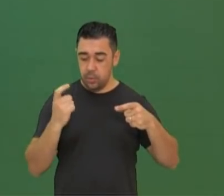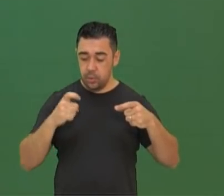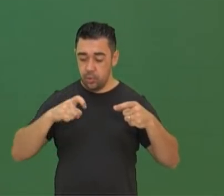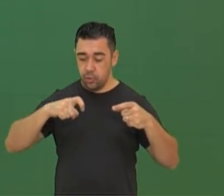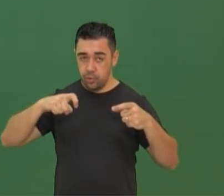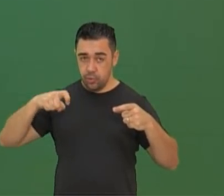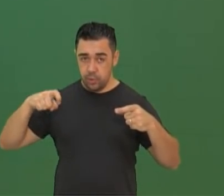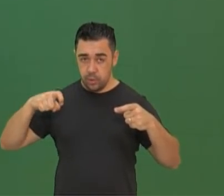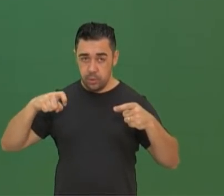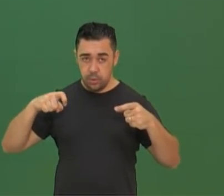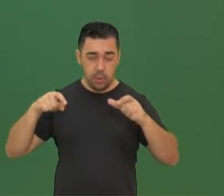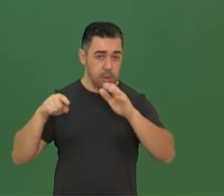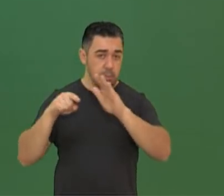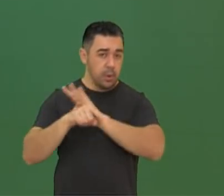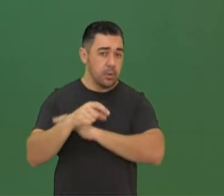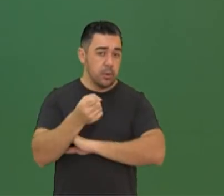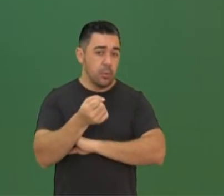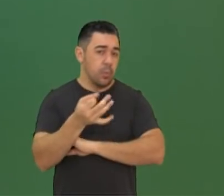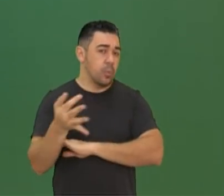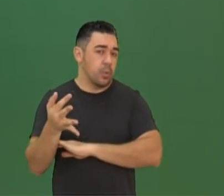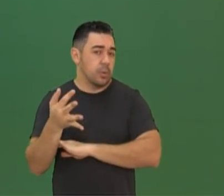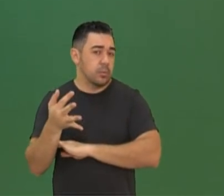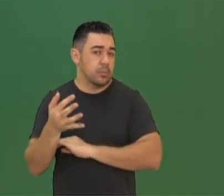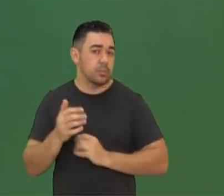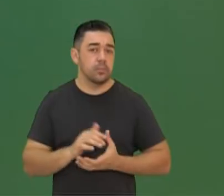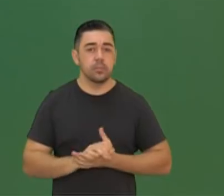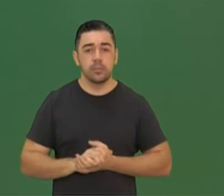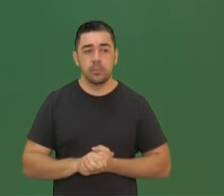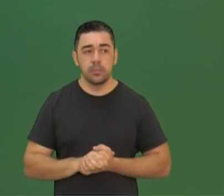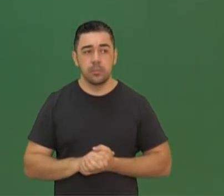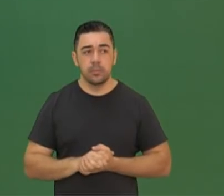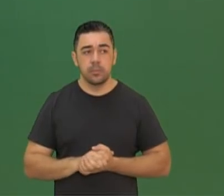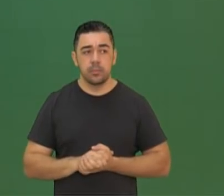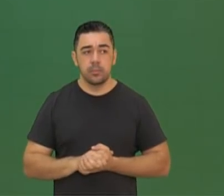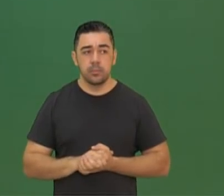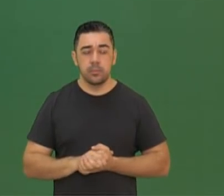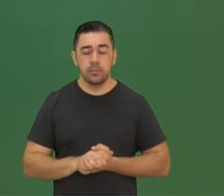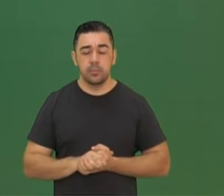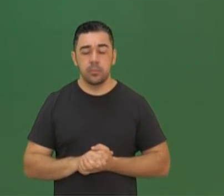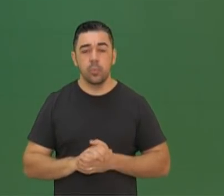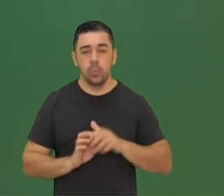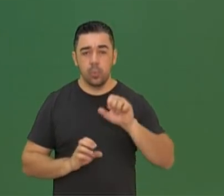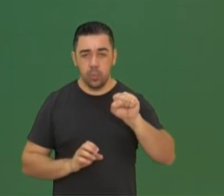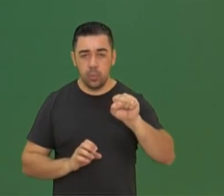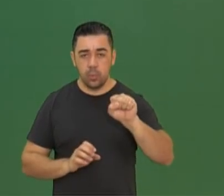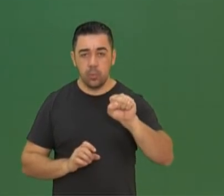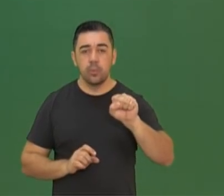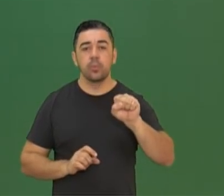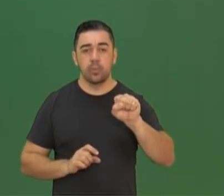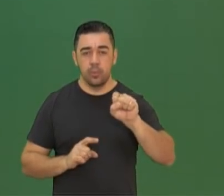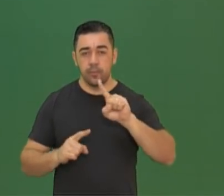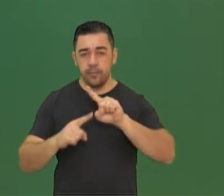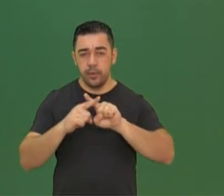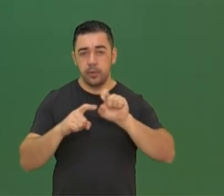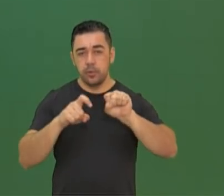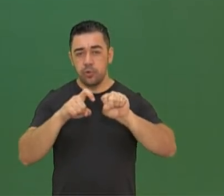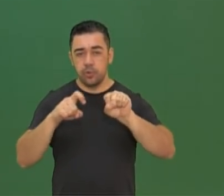o volume desse paralelepípedo? A área da base, 8, vezes a altura, que é